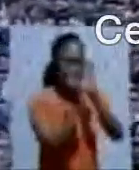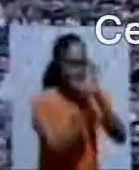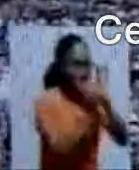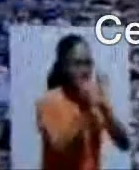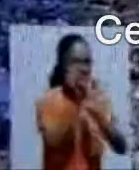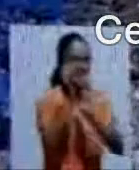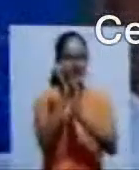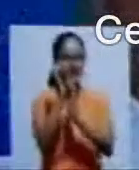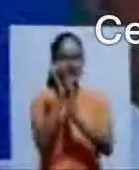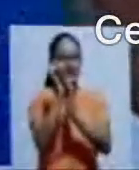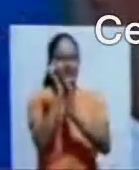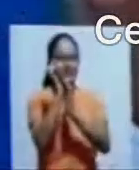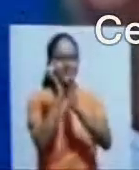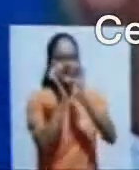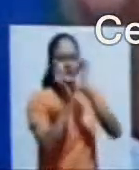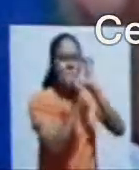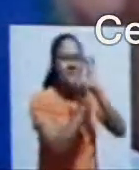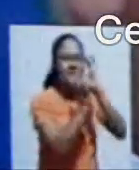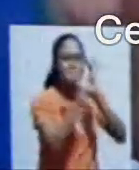Jesus.